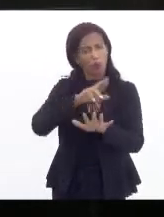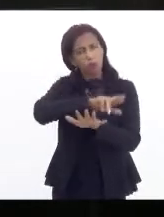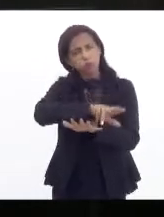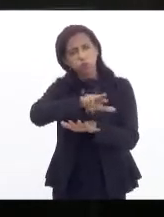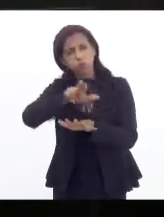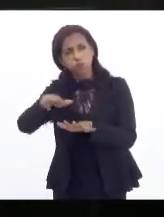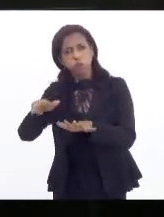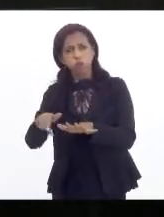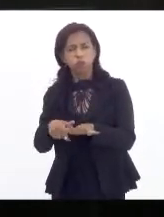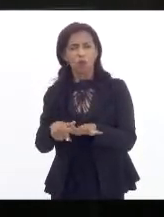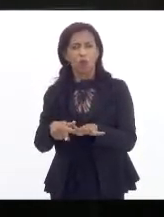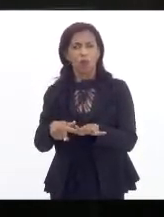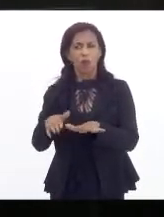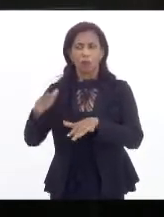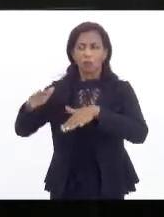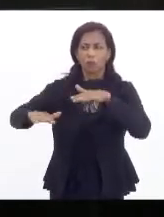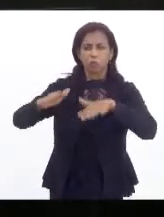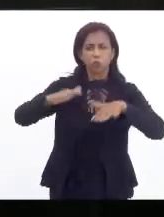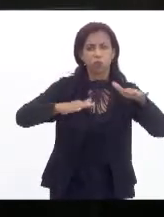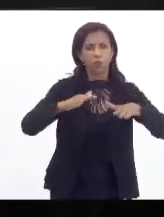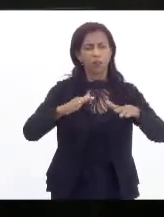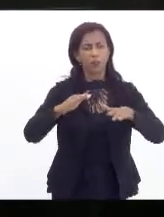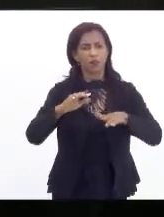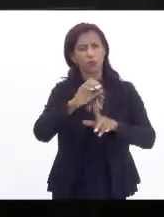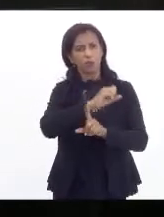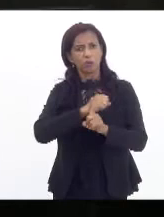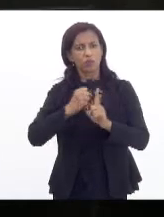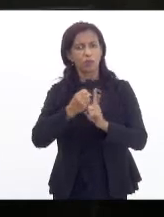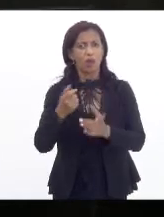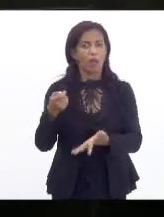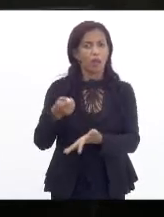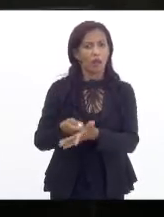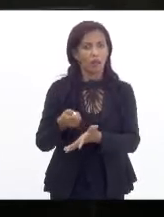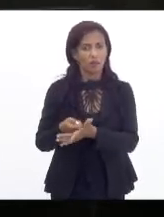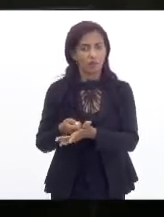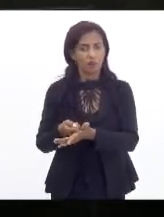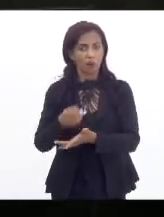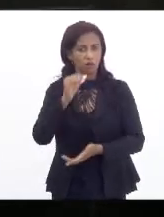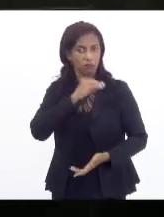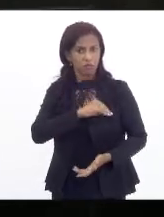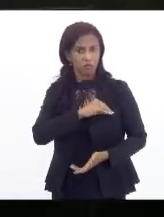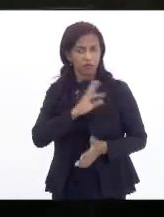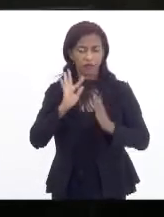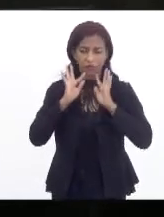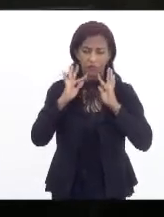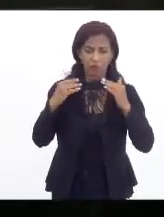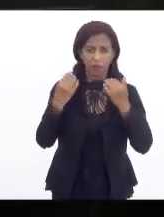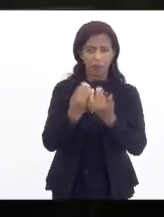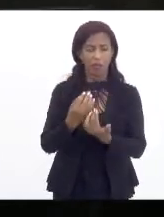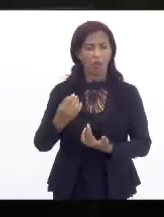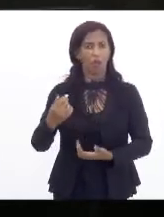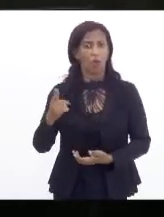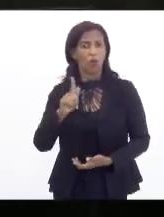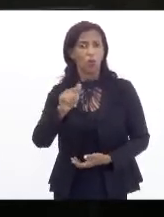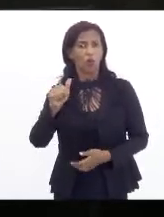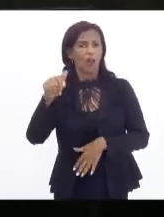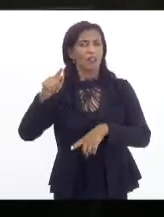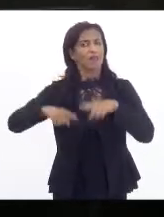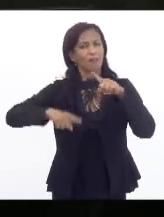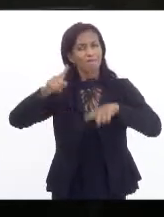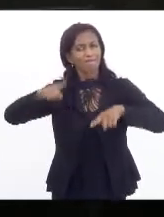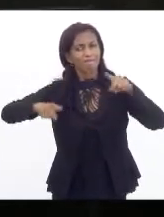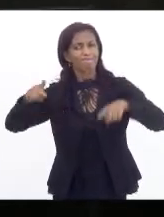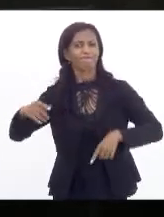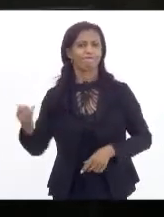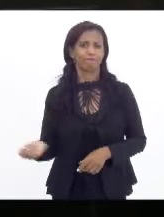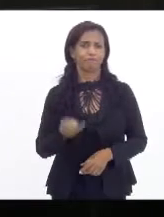diferentes estratos sociais afirmam que no orçamento familiar o preço do gás é uma variável muito